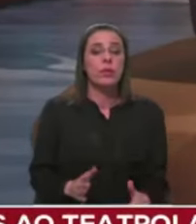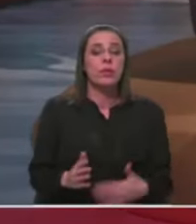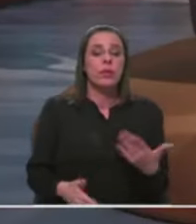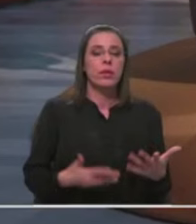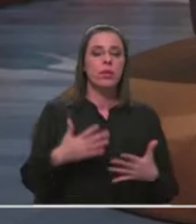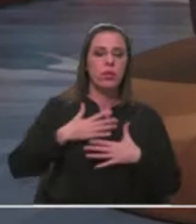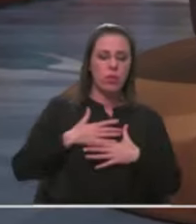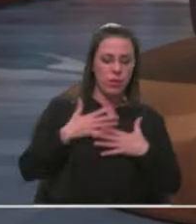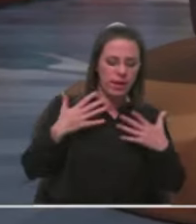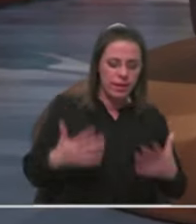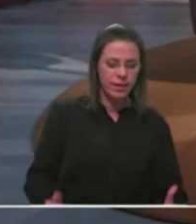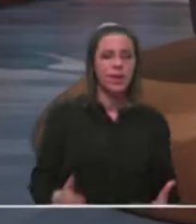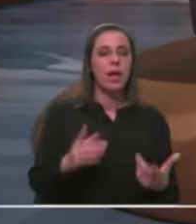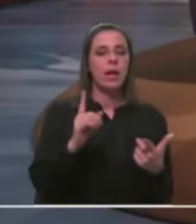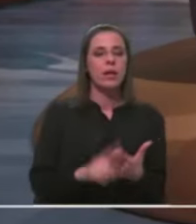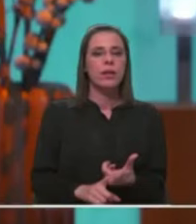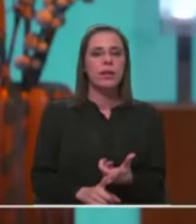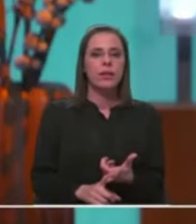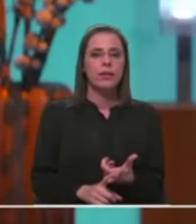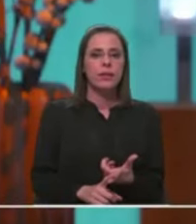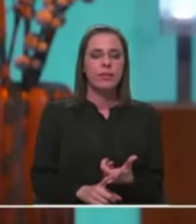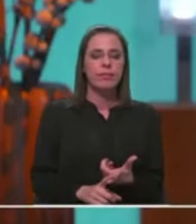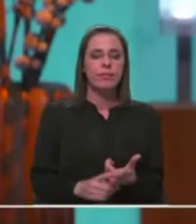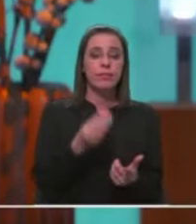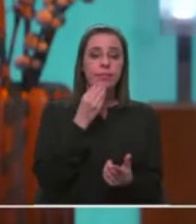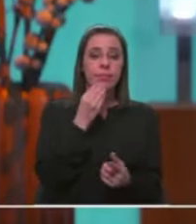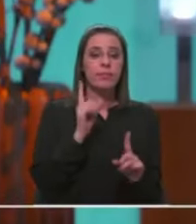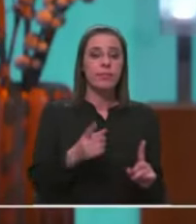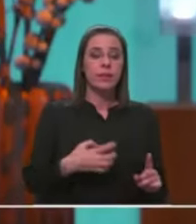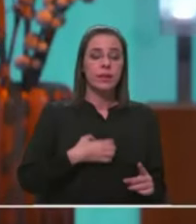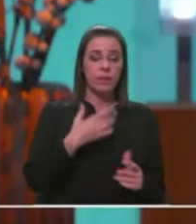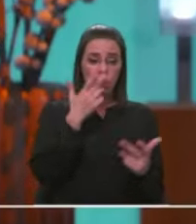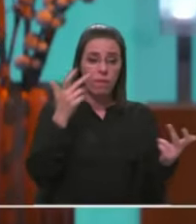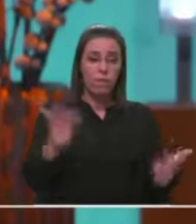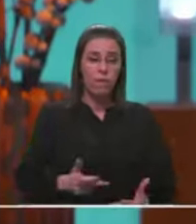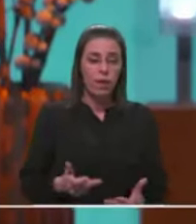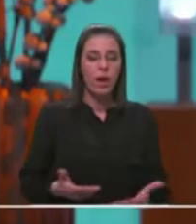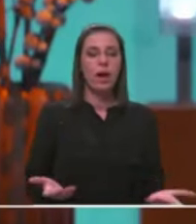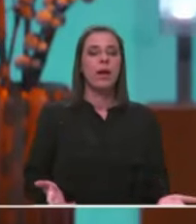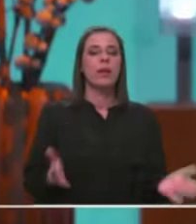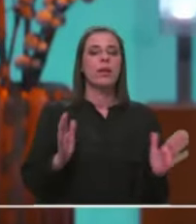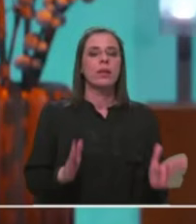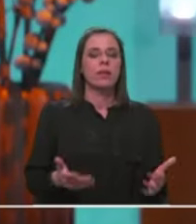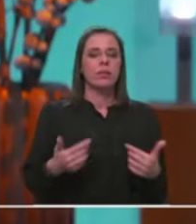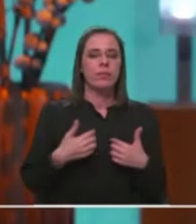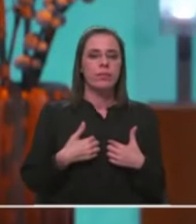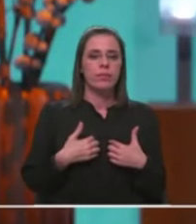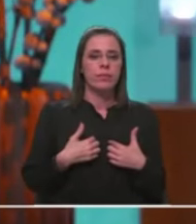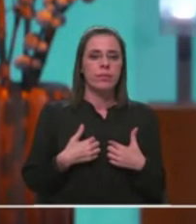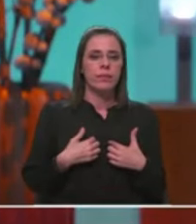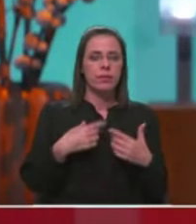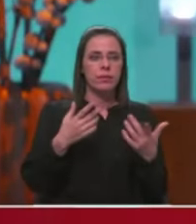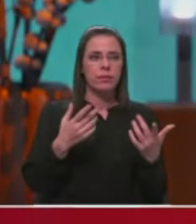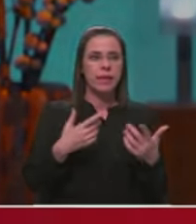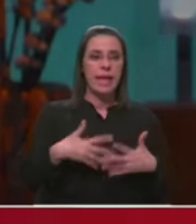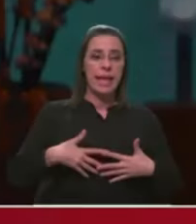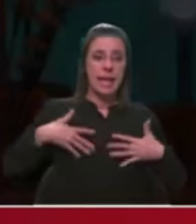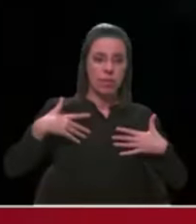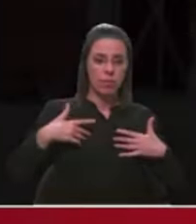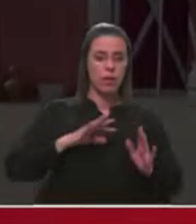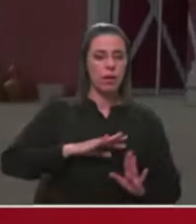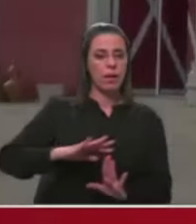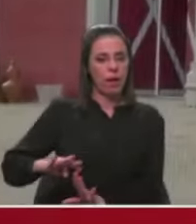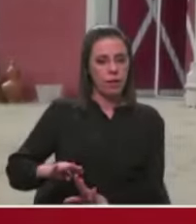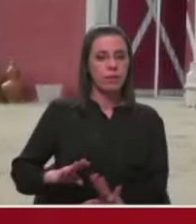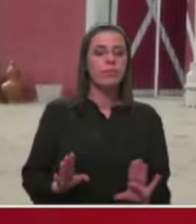o cansaço, a alimentação, eu senti-me super fraco também. Já eu deixei a minha parte emocional muito cá